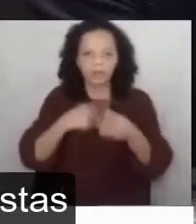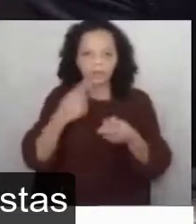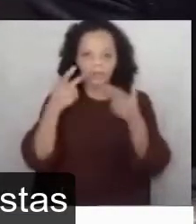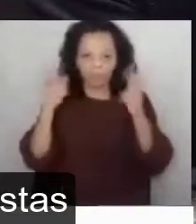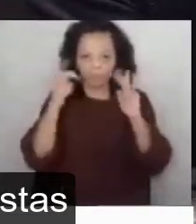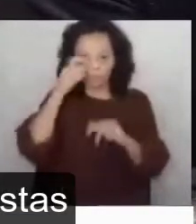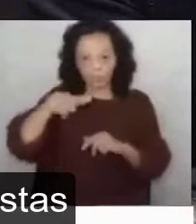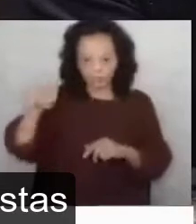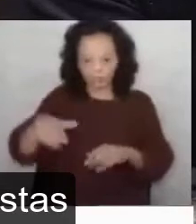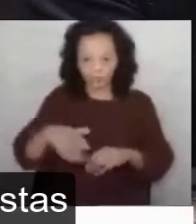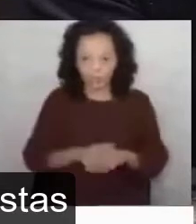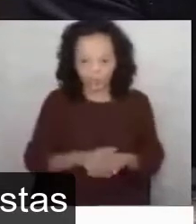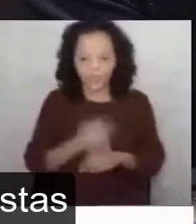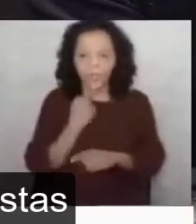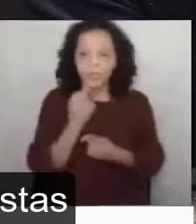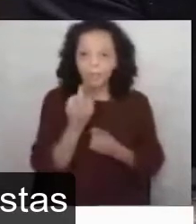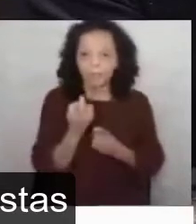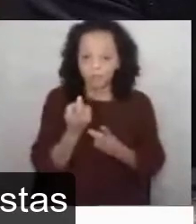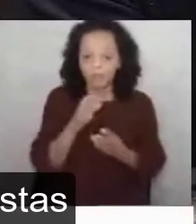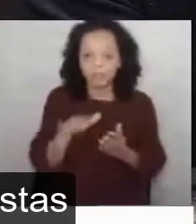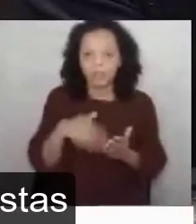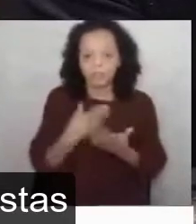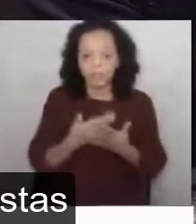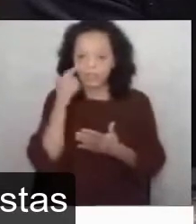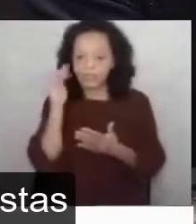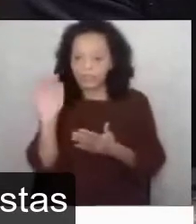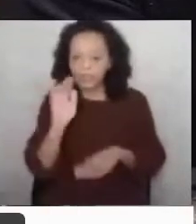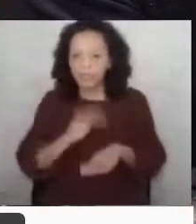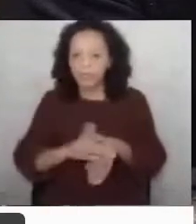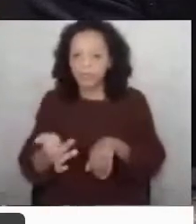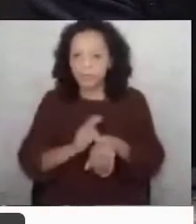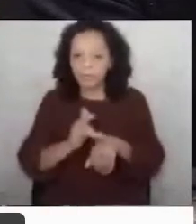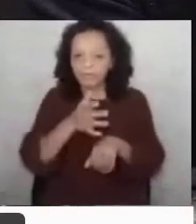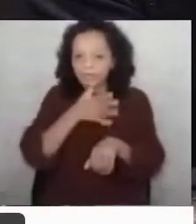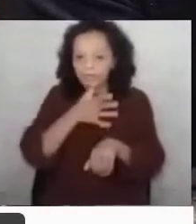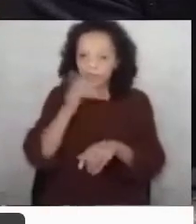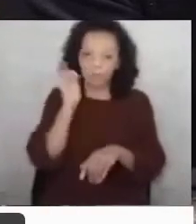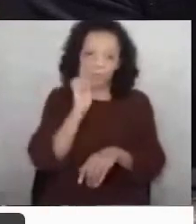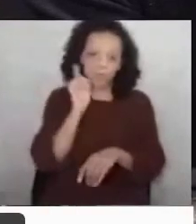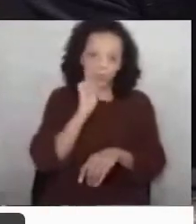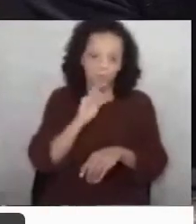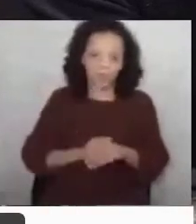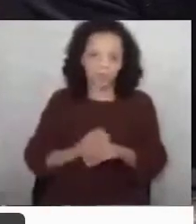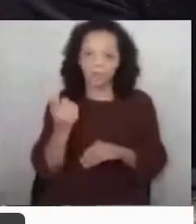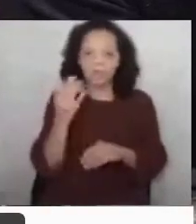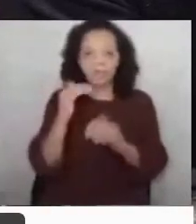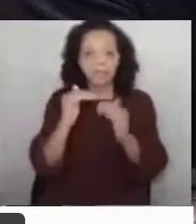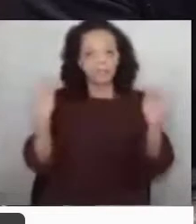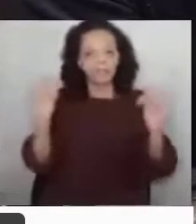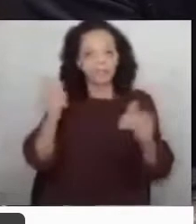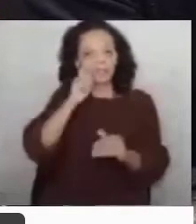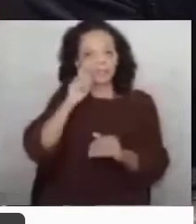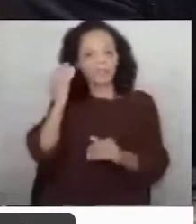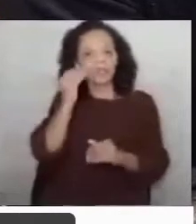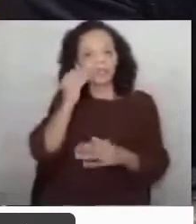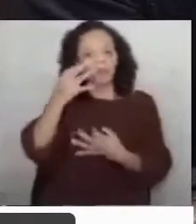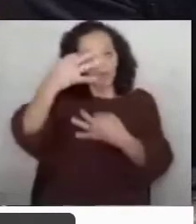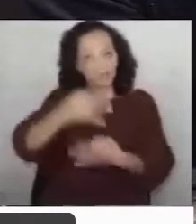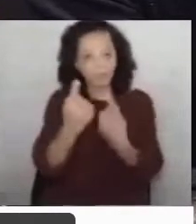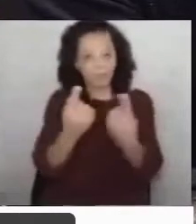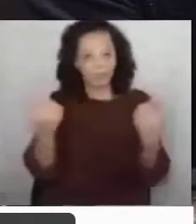essas perguntas chamou a atenção para a importância da sensibilização o primeiro nível de defesa está no nosso comportamento individual